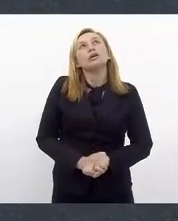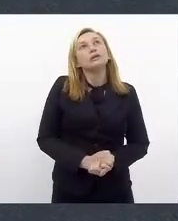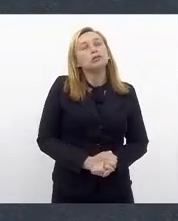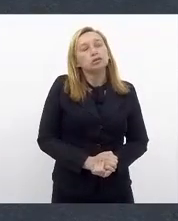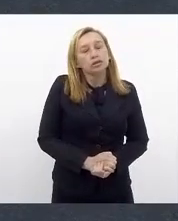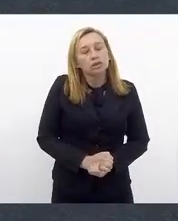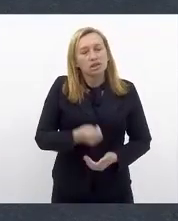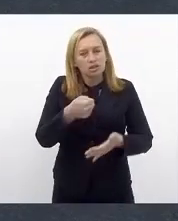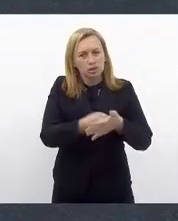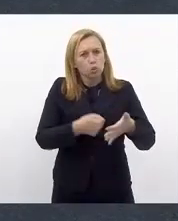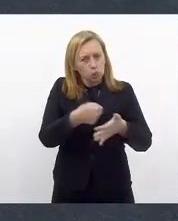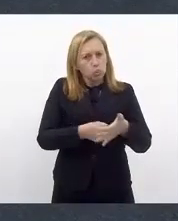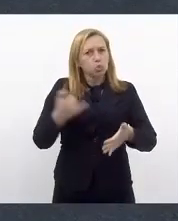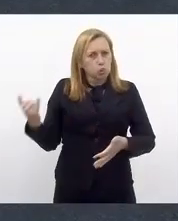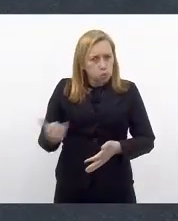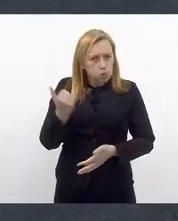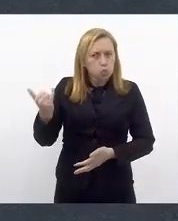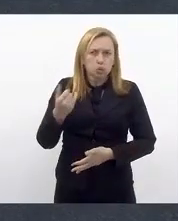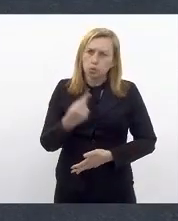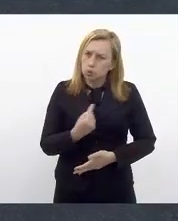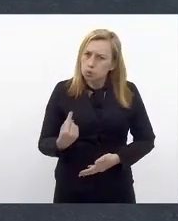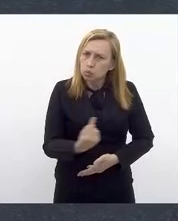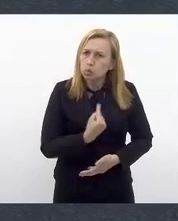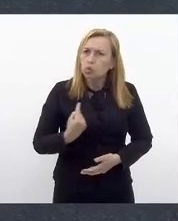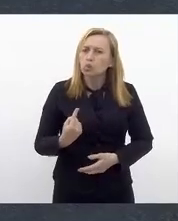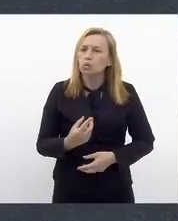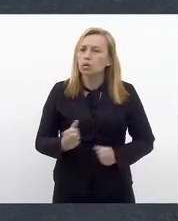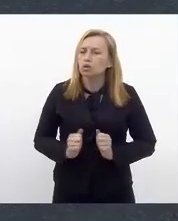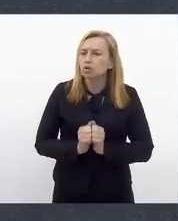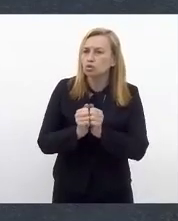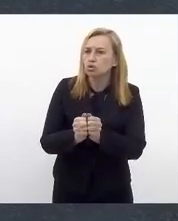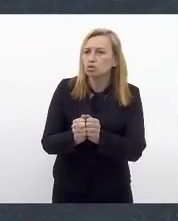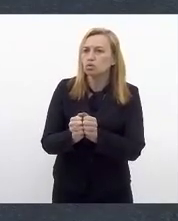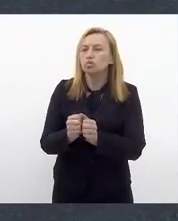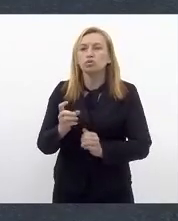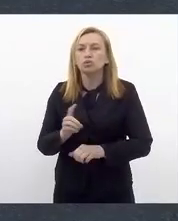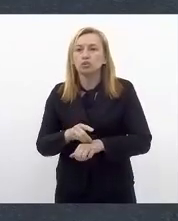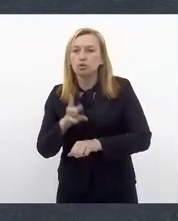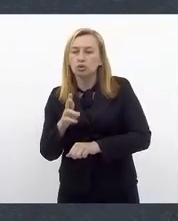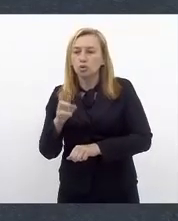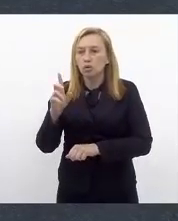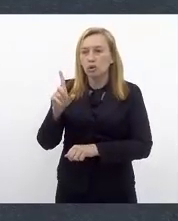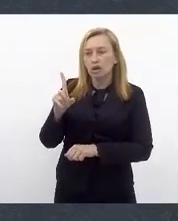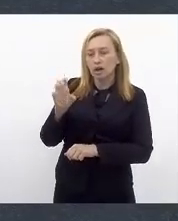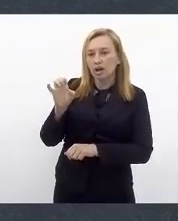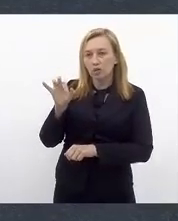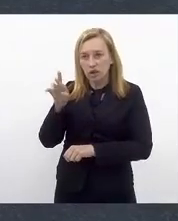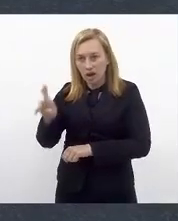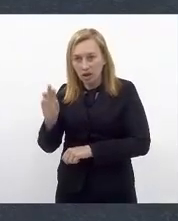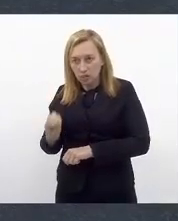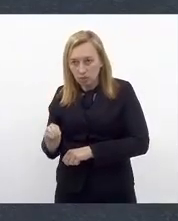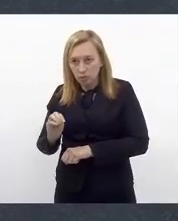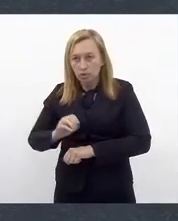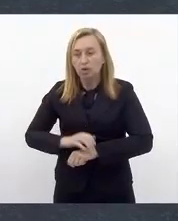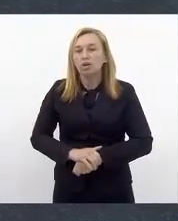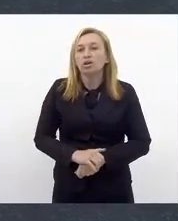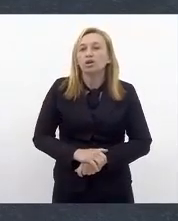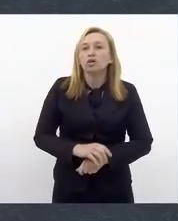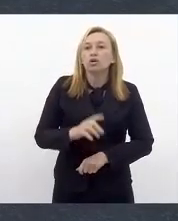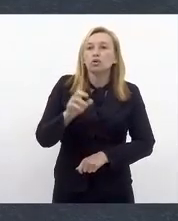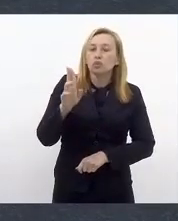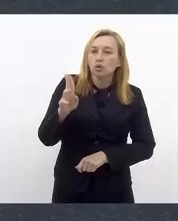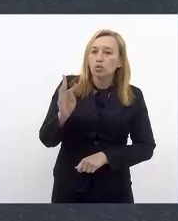essa luta é muito importante simbólica para gente que a gente tá aqui junto com o Doutor Leonardo é um